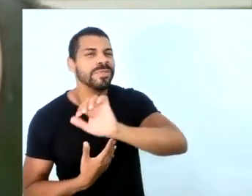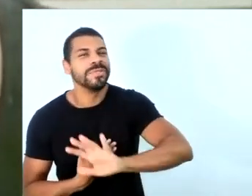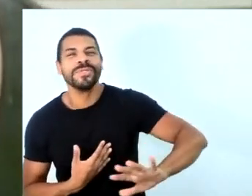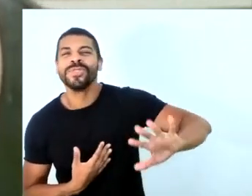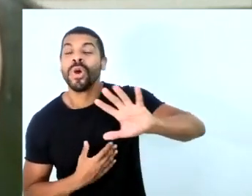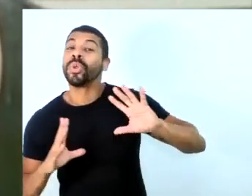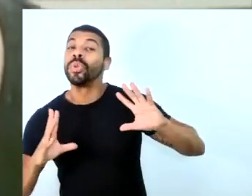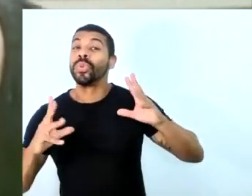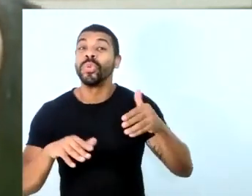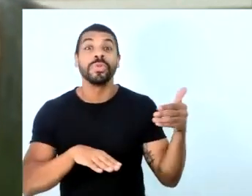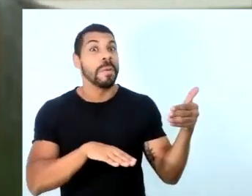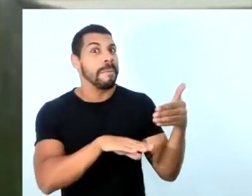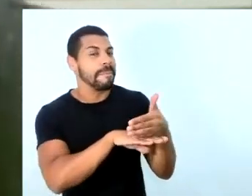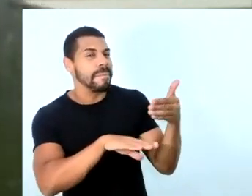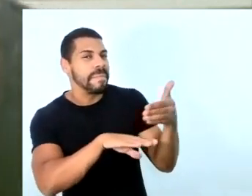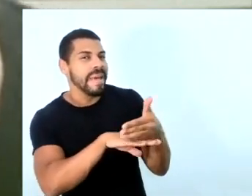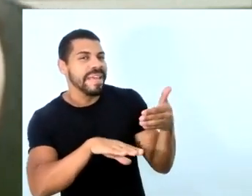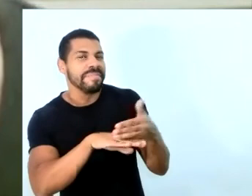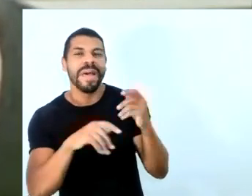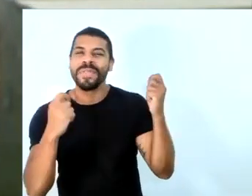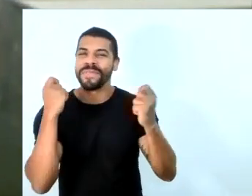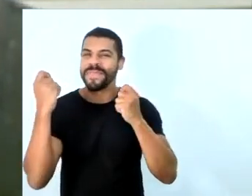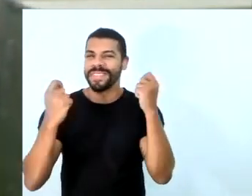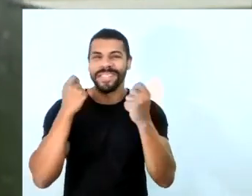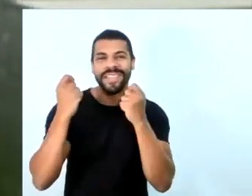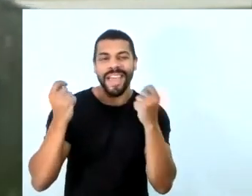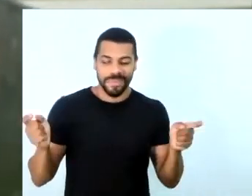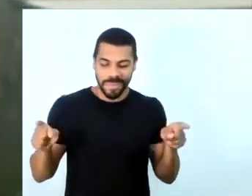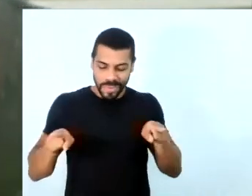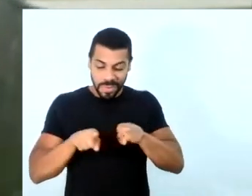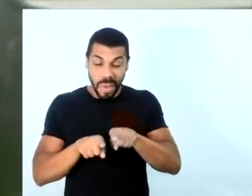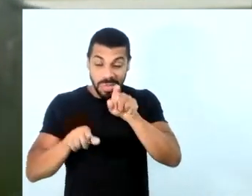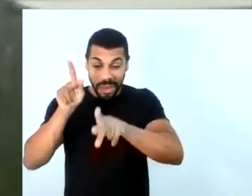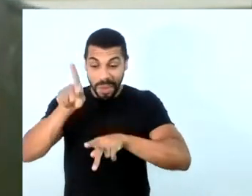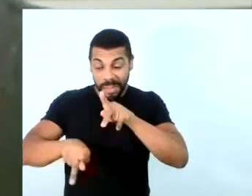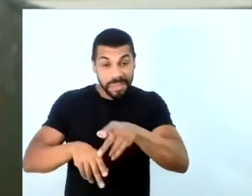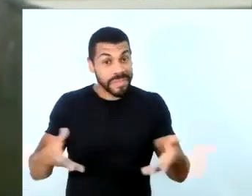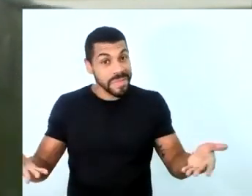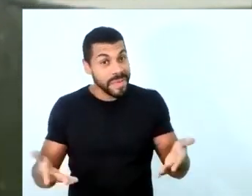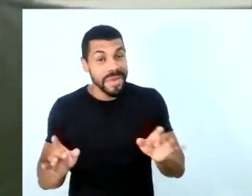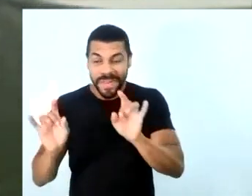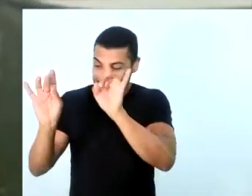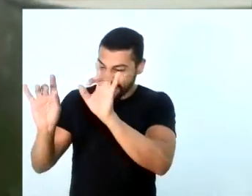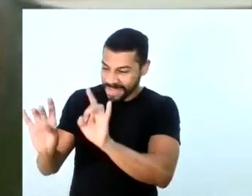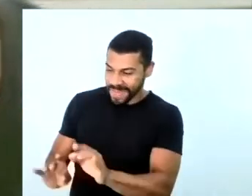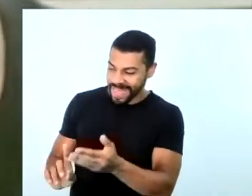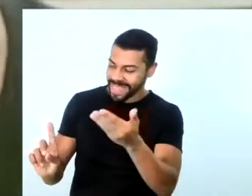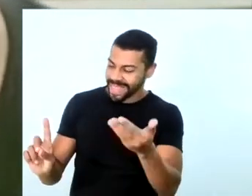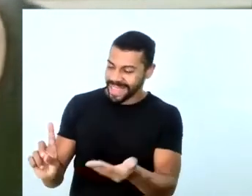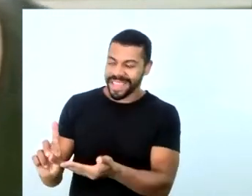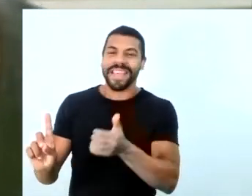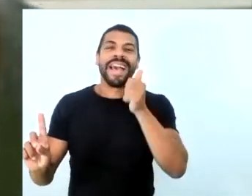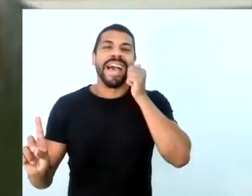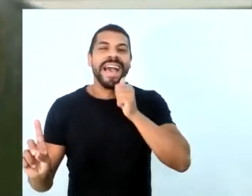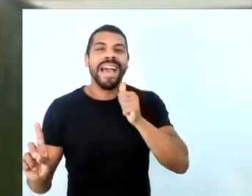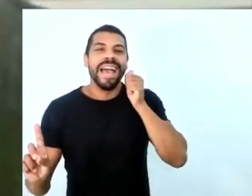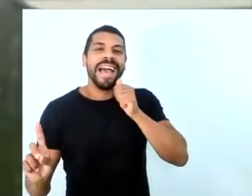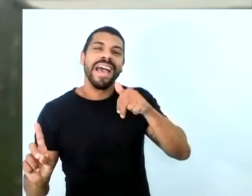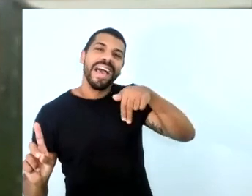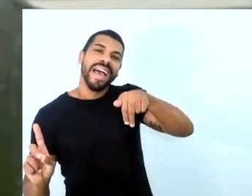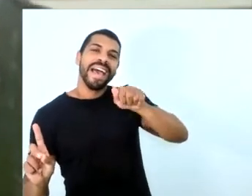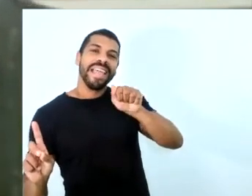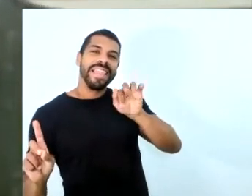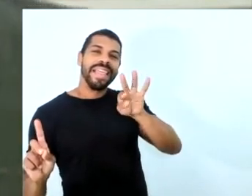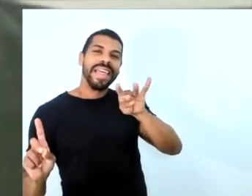meu agradecimento geral a todos que participaram do Inédit, aos nossos parceiros, ao nosso público, e hoje, em especial, a Natália aqui, que